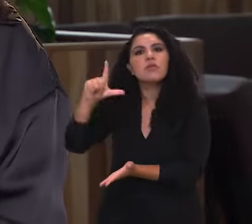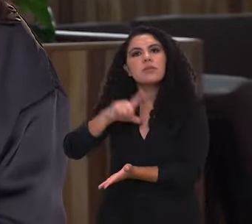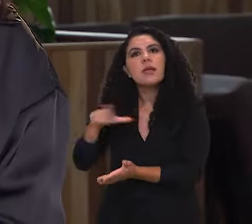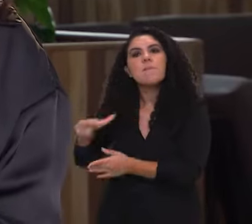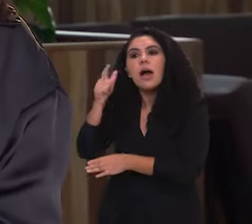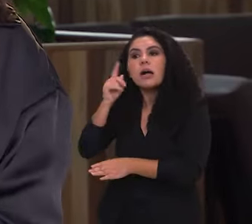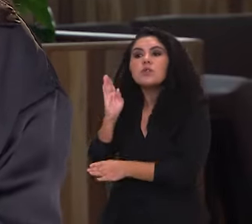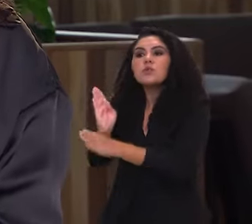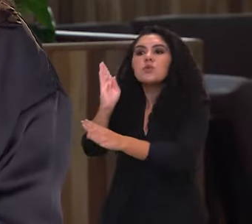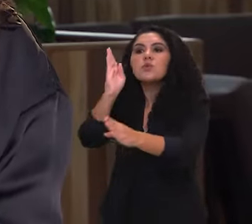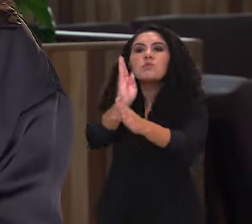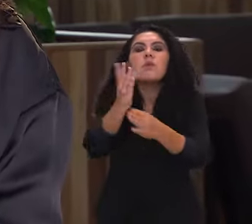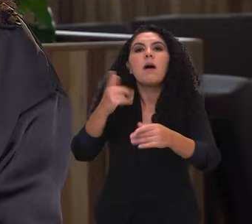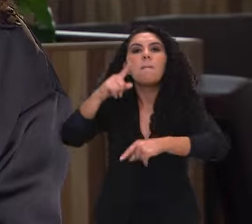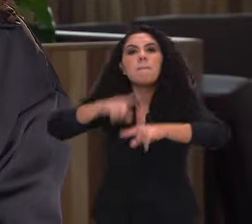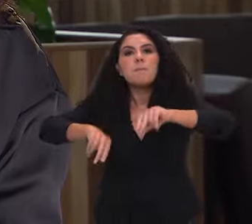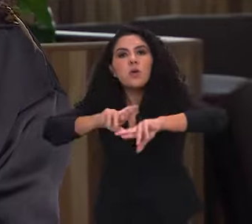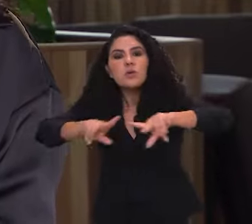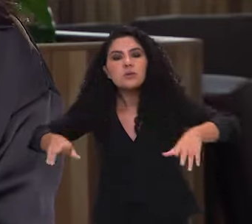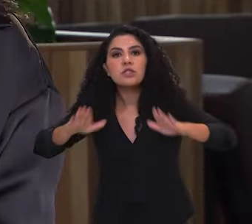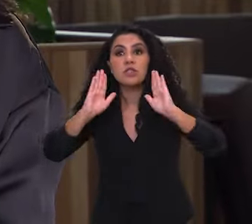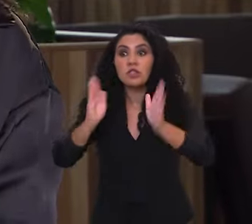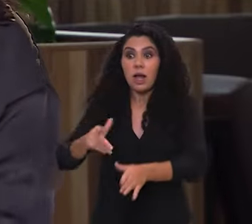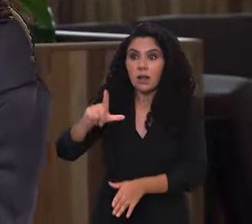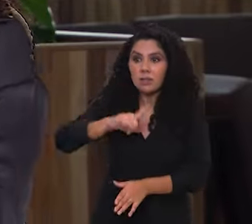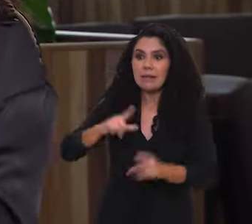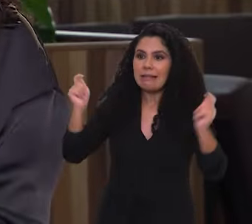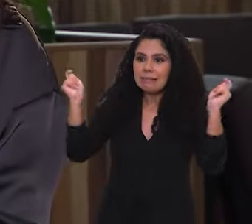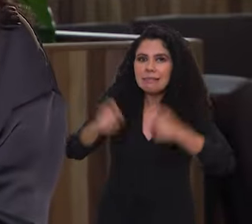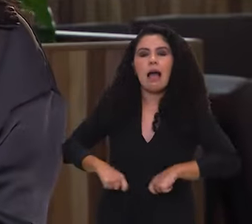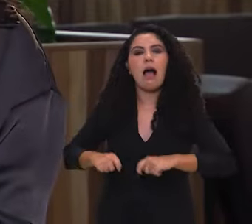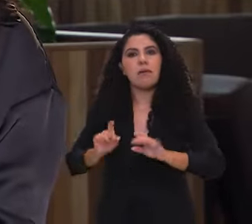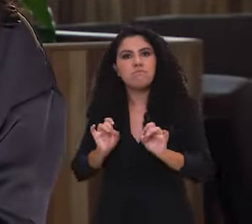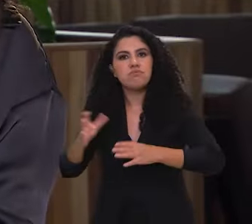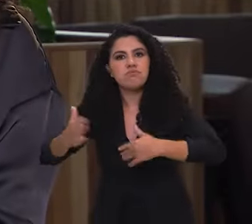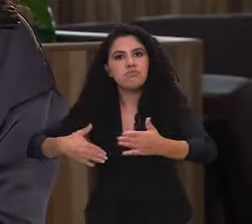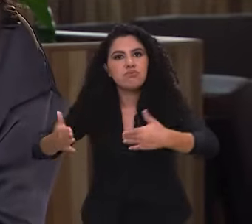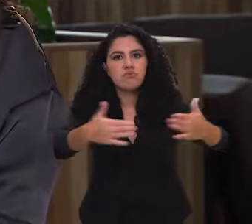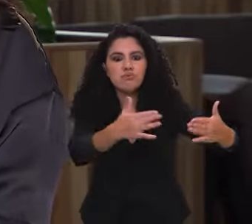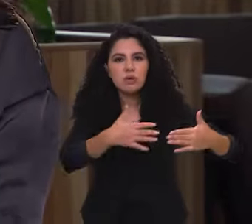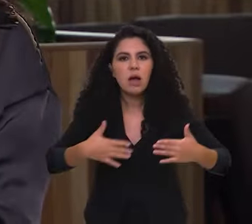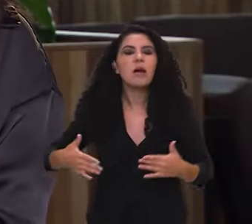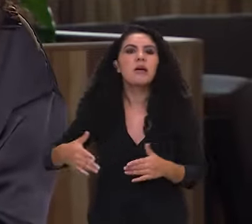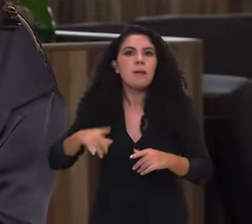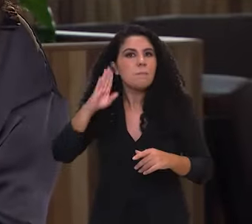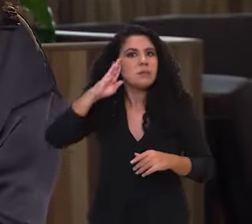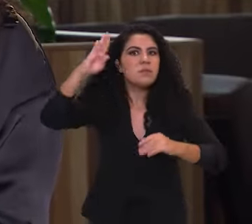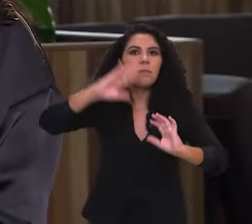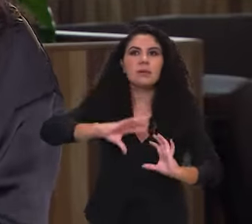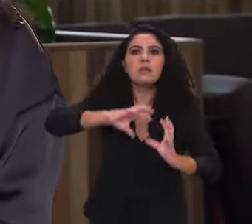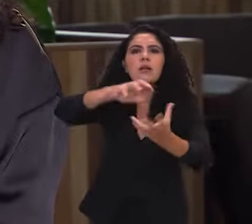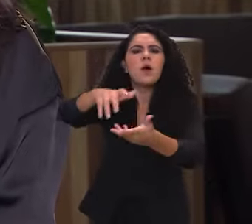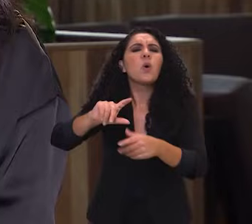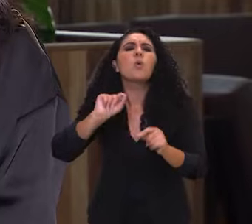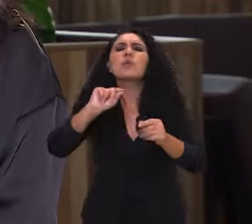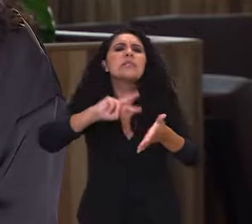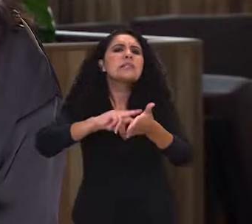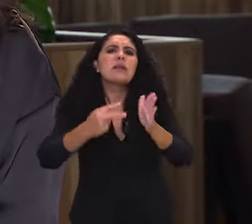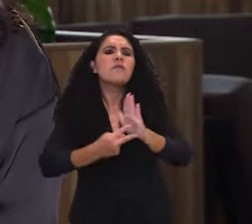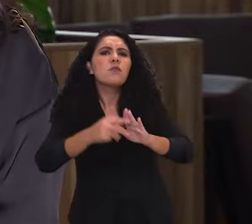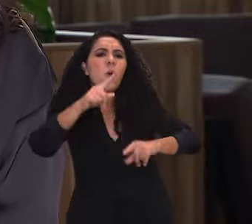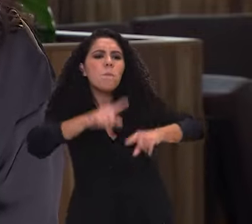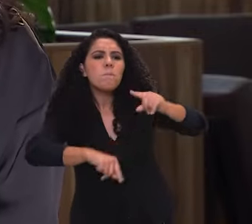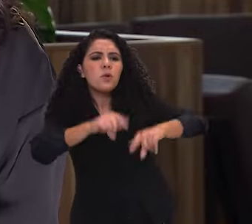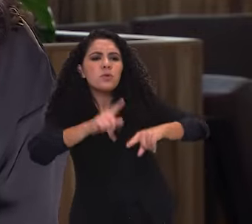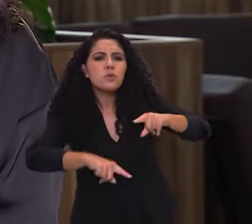para identificar aqueles produtos que já estão maduros o suficiente para alcançar um outro mercado, um mercado internacional. E o que é que significa ter um